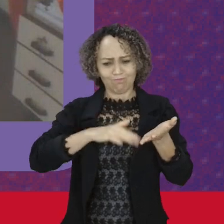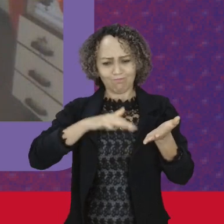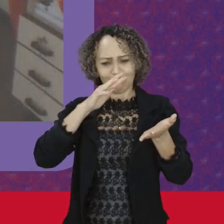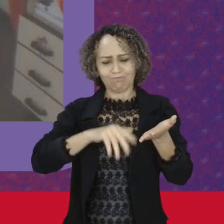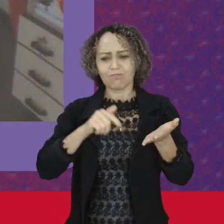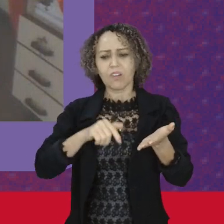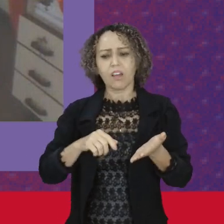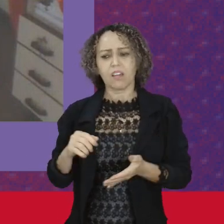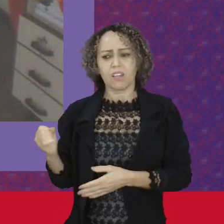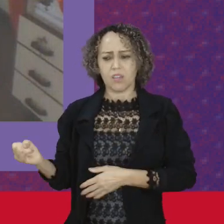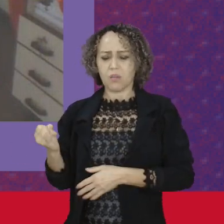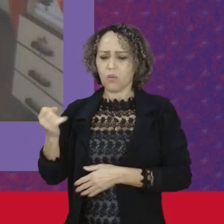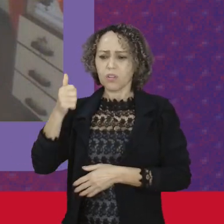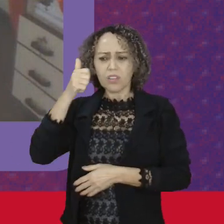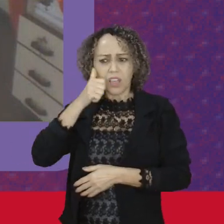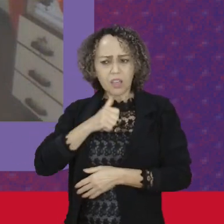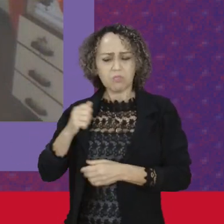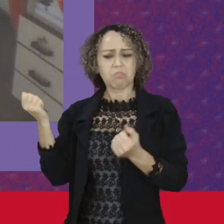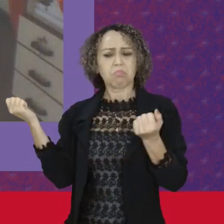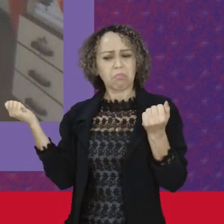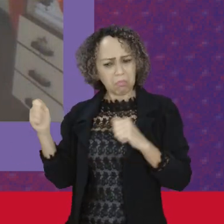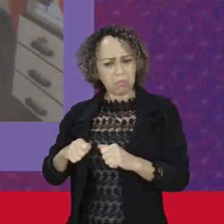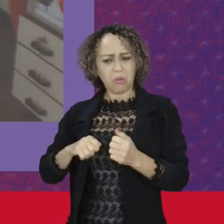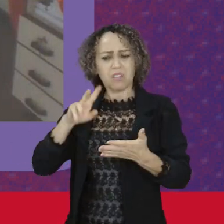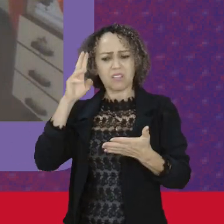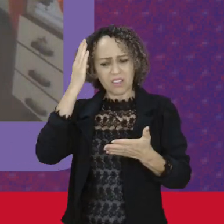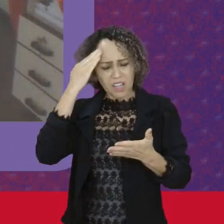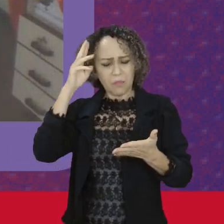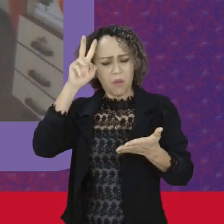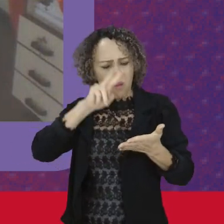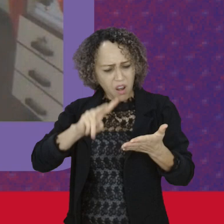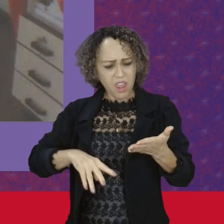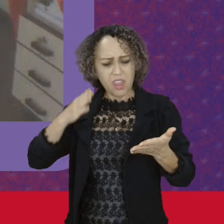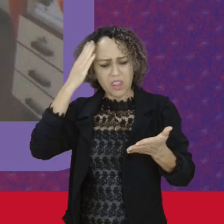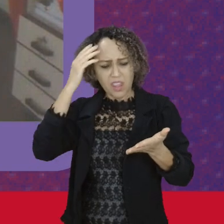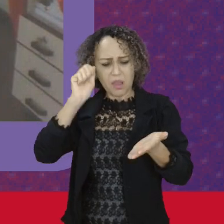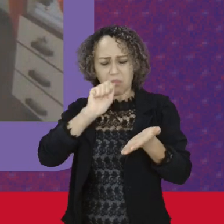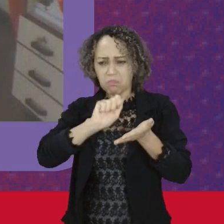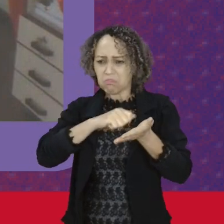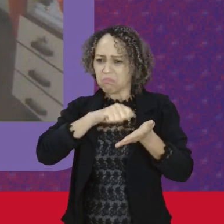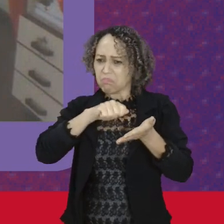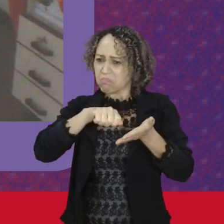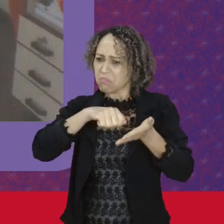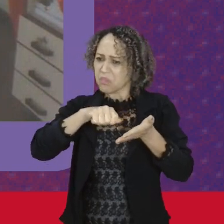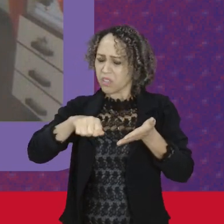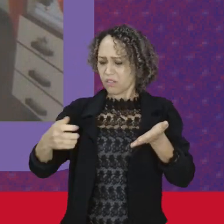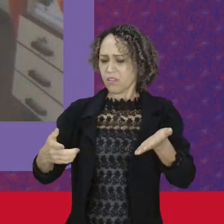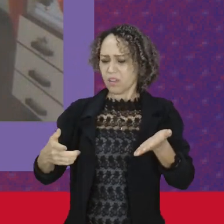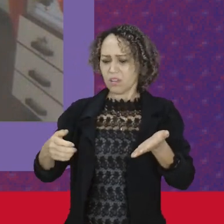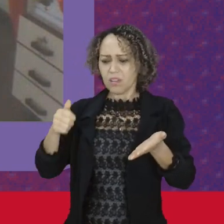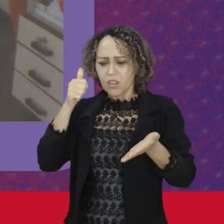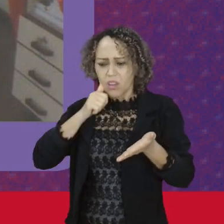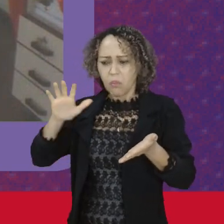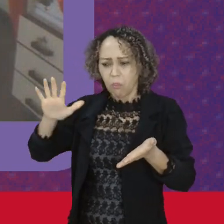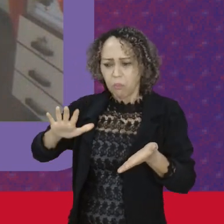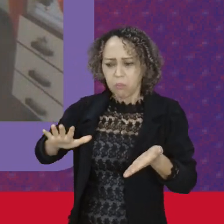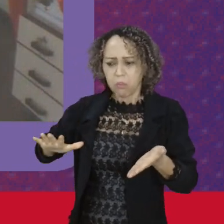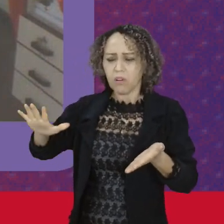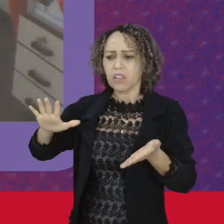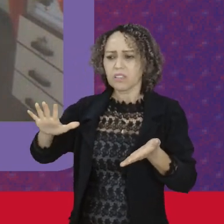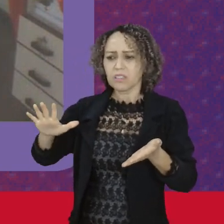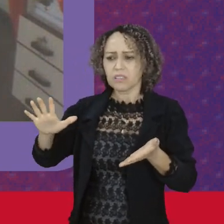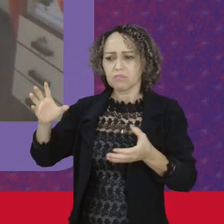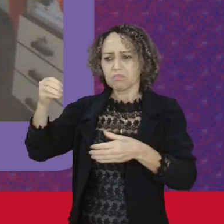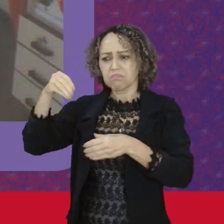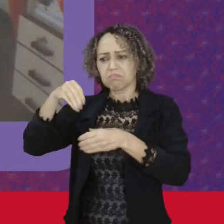à leitura, né, que sabem ler, que sabem escrever, são mulheres de classe,